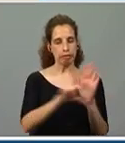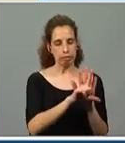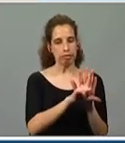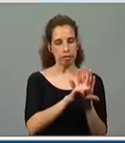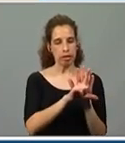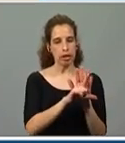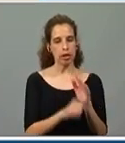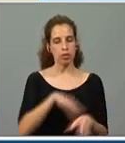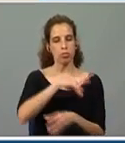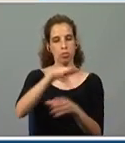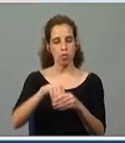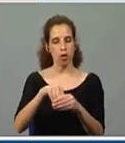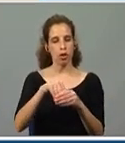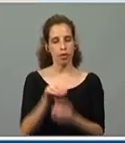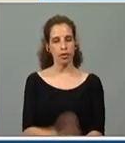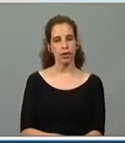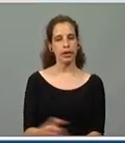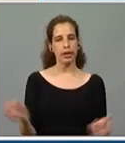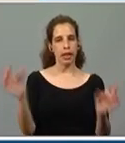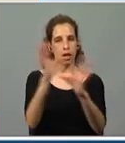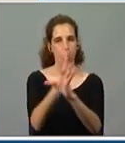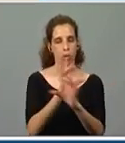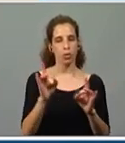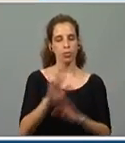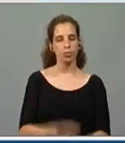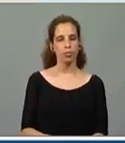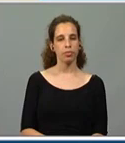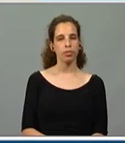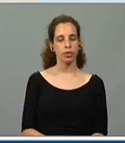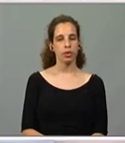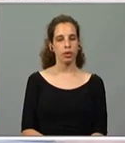se enquadra em diretivas europeias.